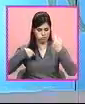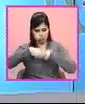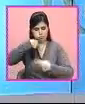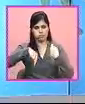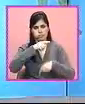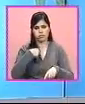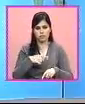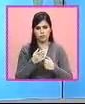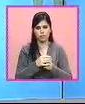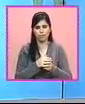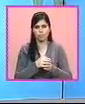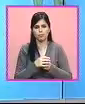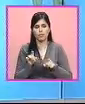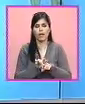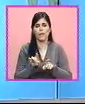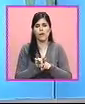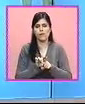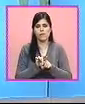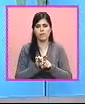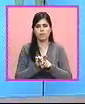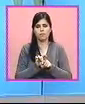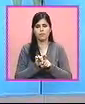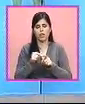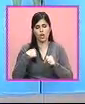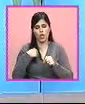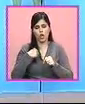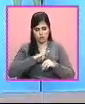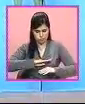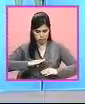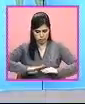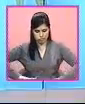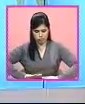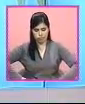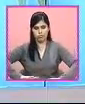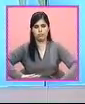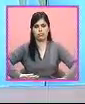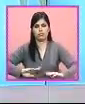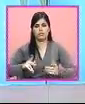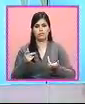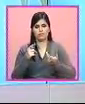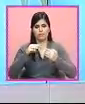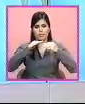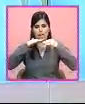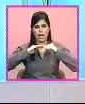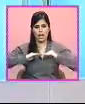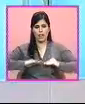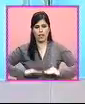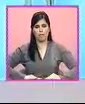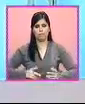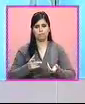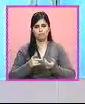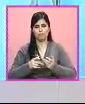todo o corpo humano. É como se nós tivéssemos o corpo humano dividido em fatias, correspondendo cada fatia destas